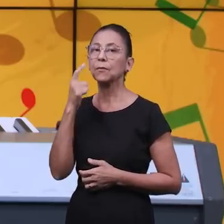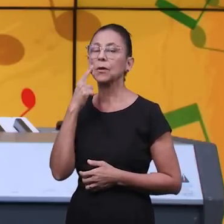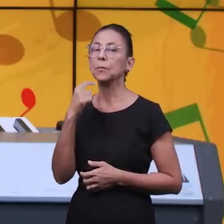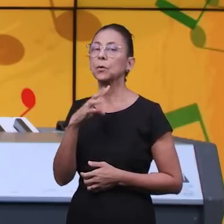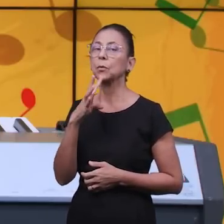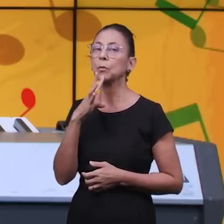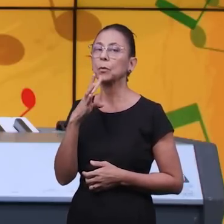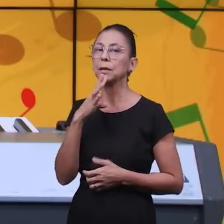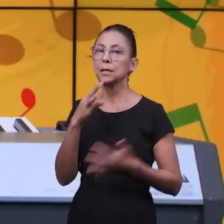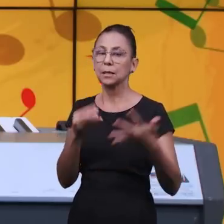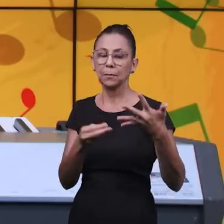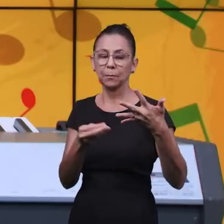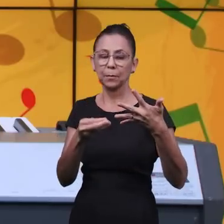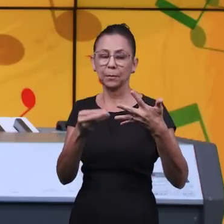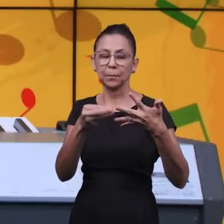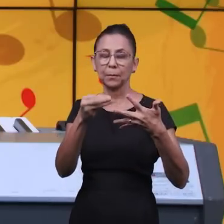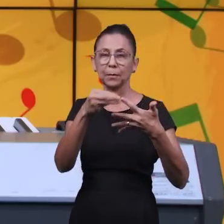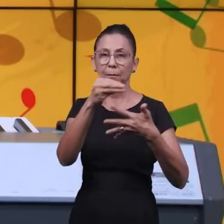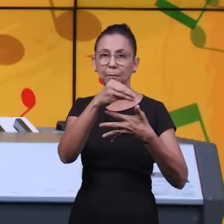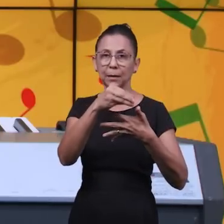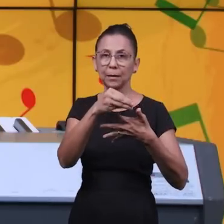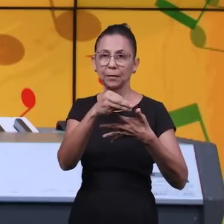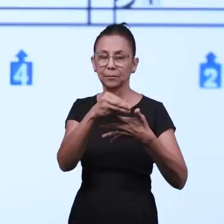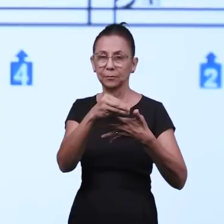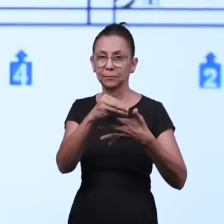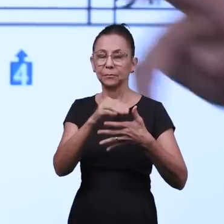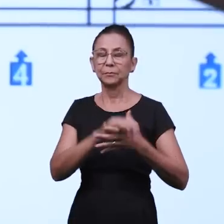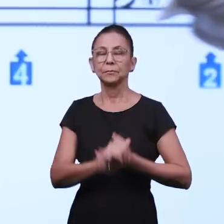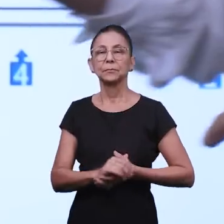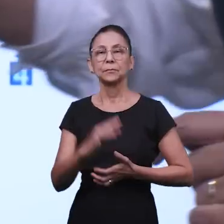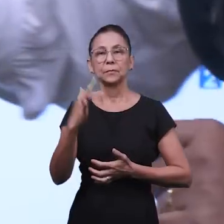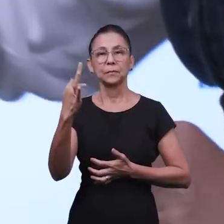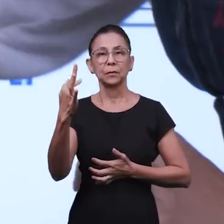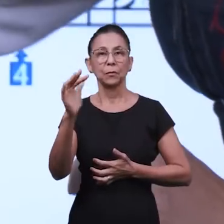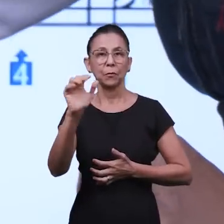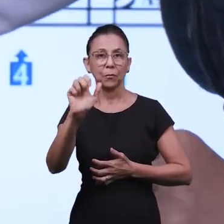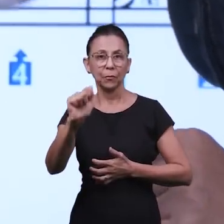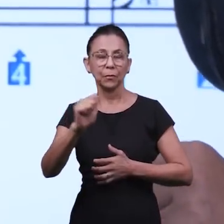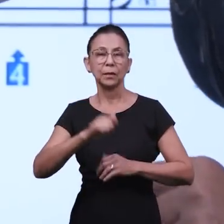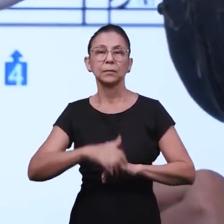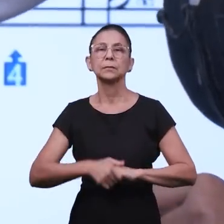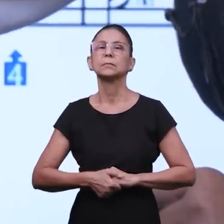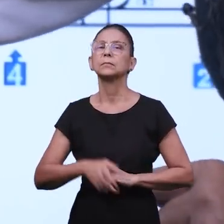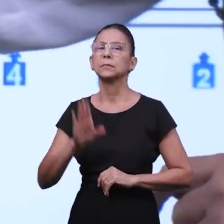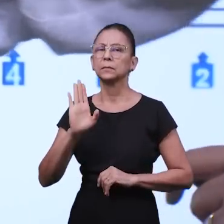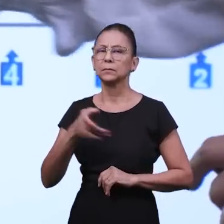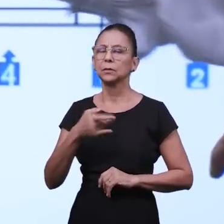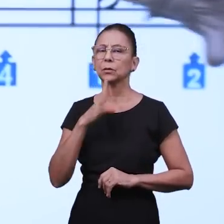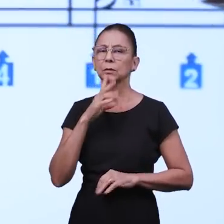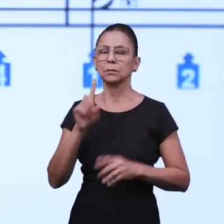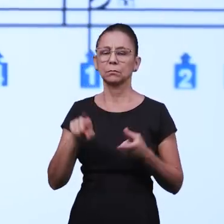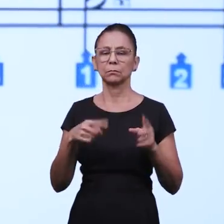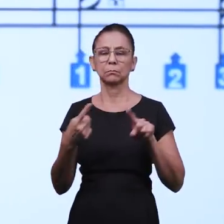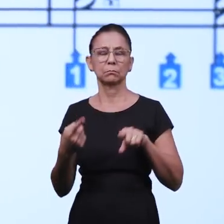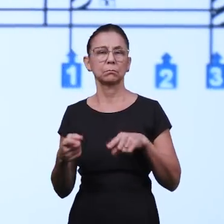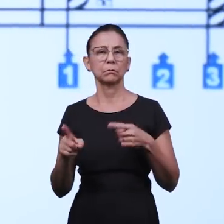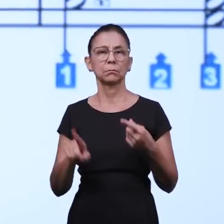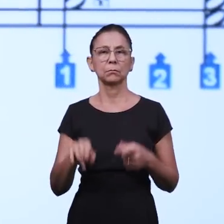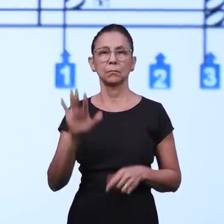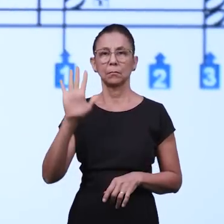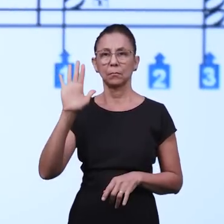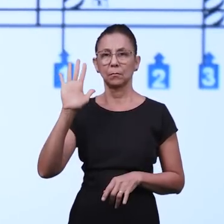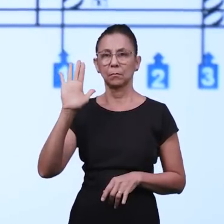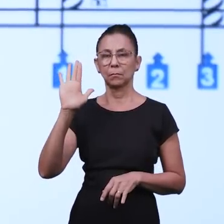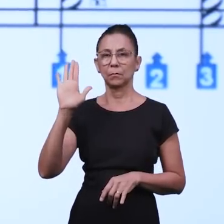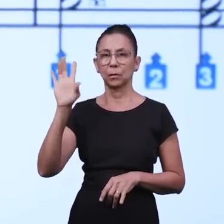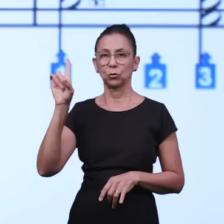as notas, os acordes da clave de Fá. Nós já conhecemos a melodia na mão